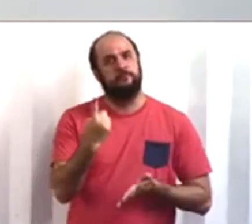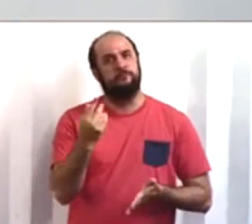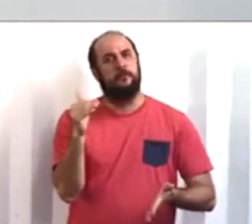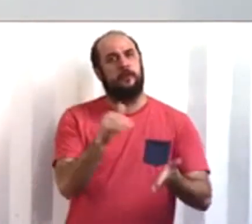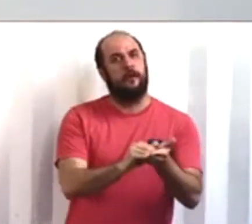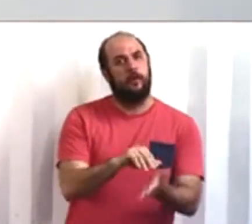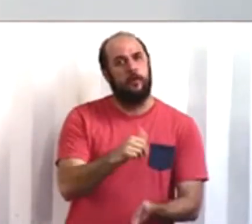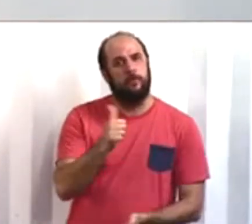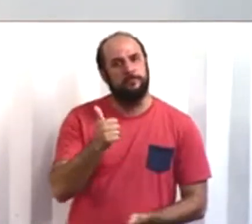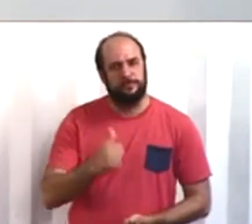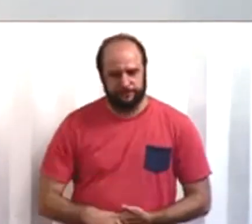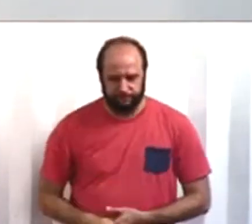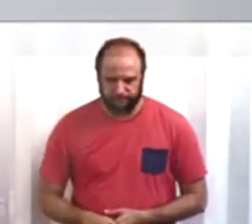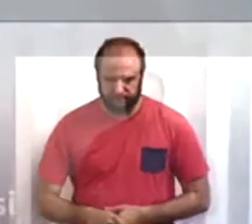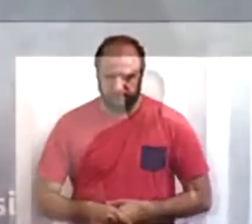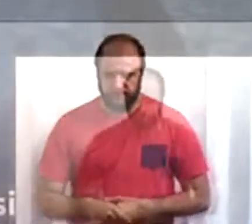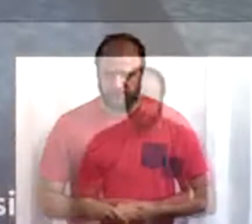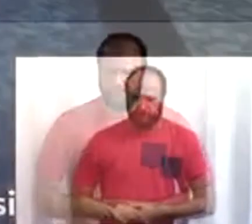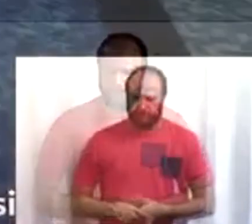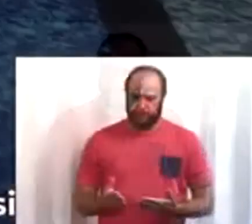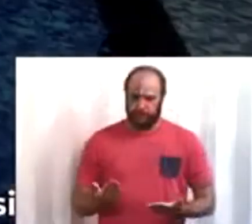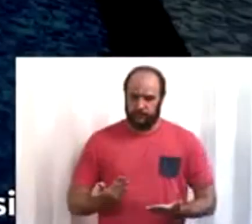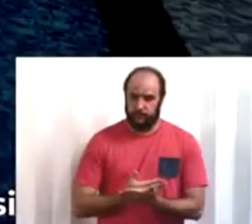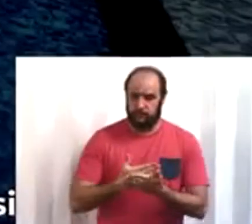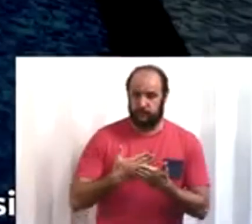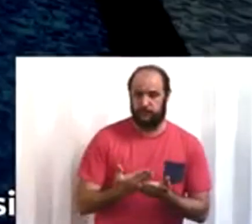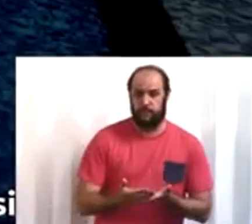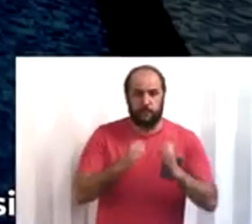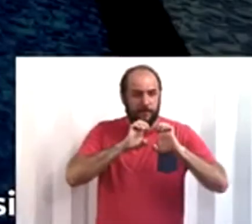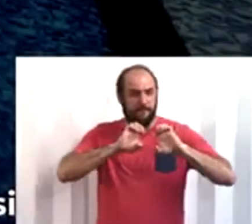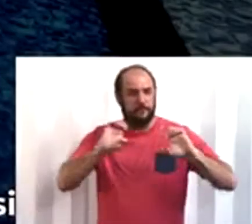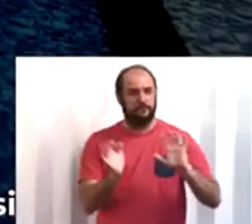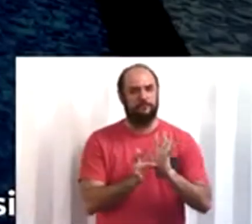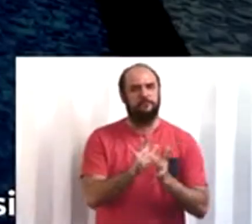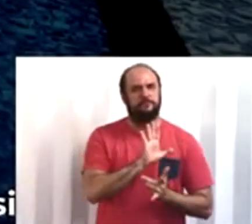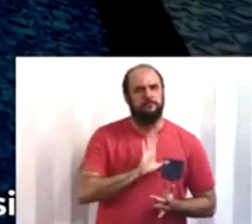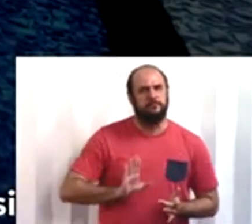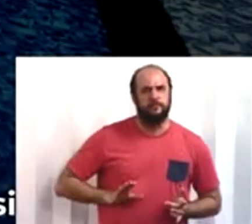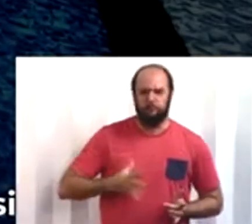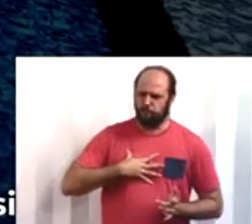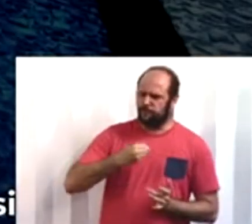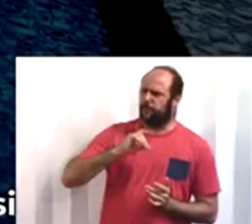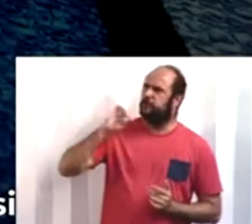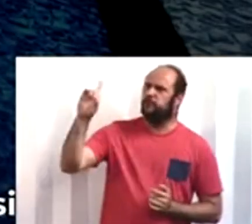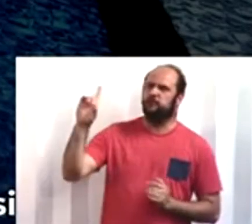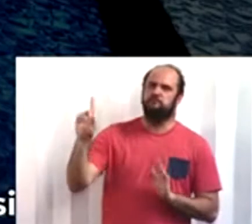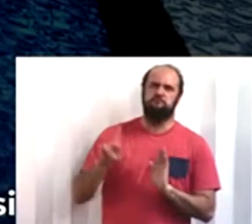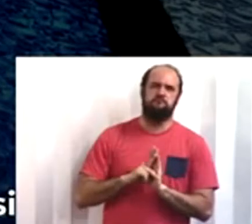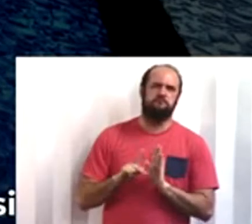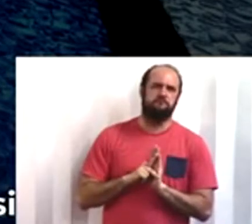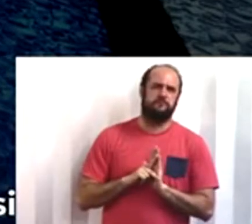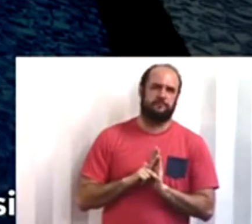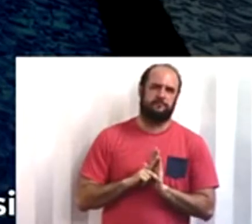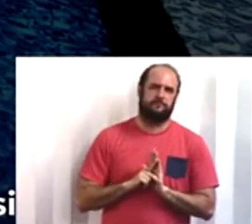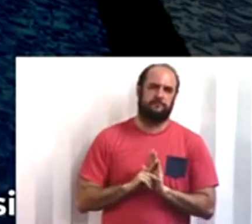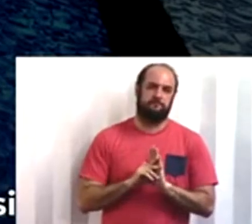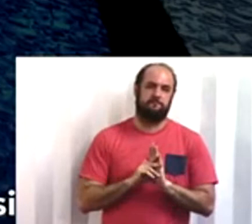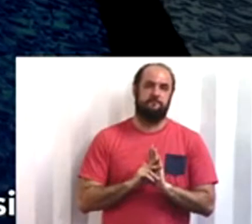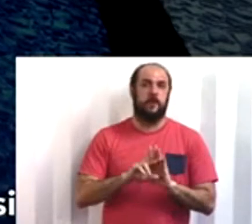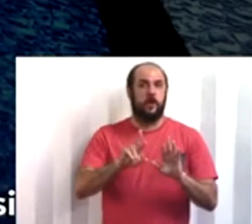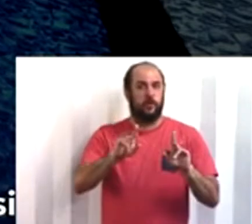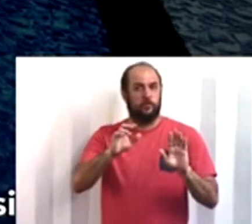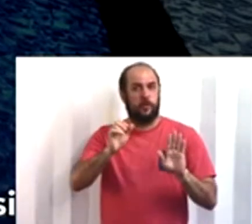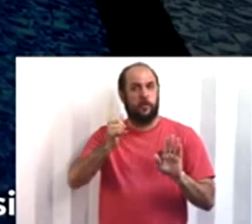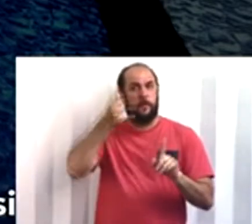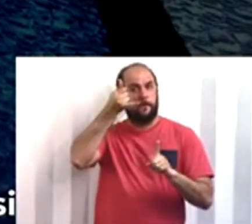1 a 11. Princípio do Evangelho de Jesus Cristo, Filho de Deus. Conforme está escrito na profecia